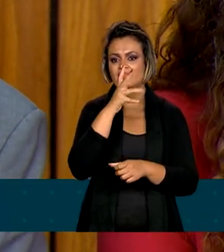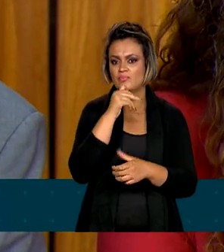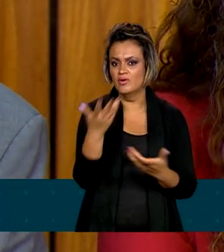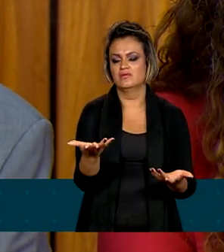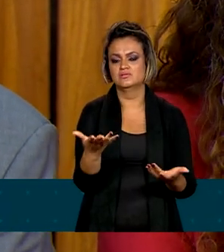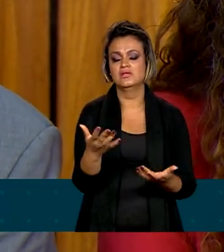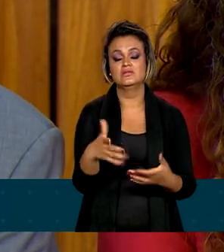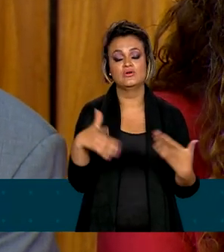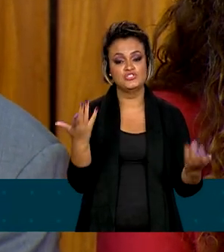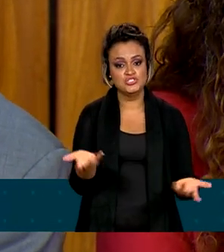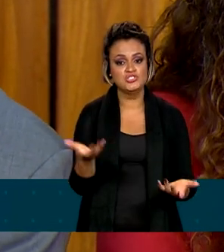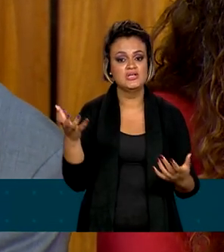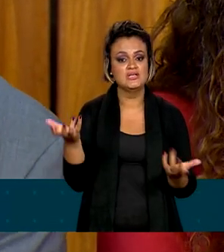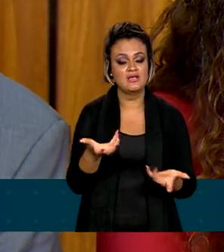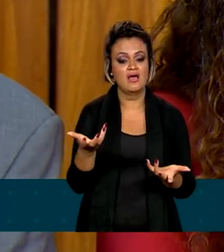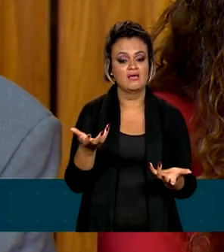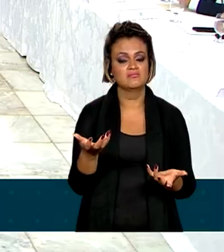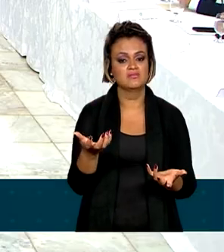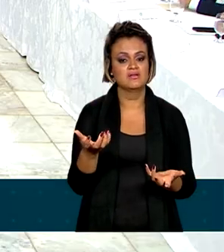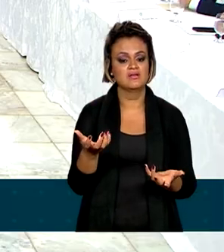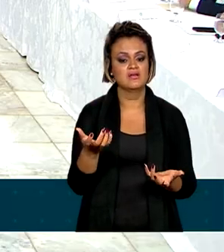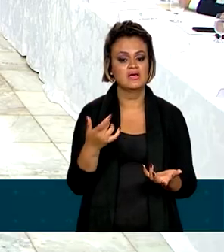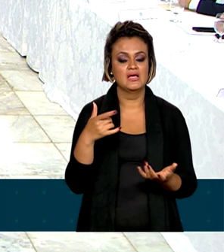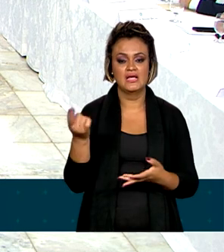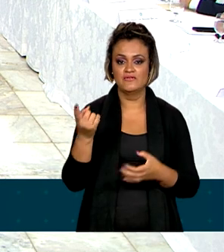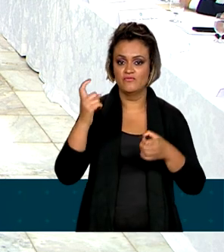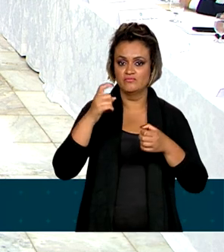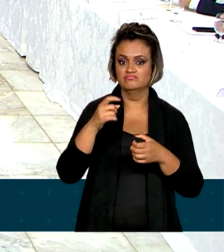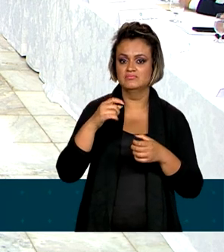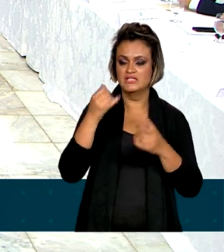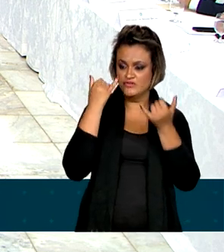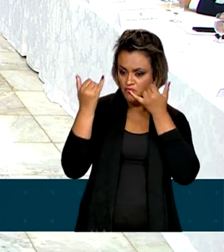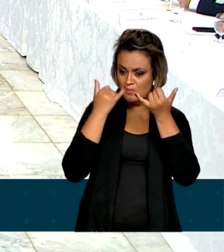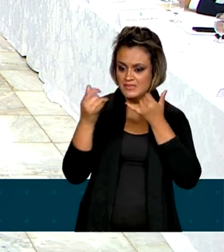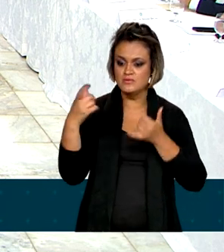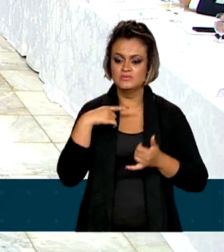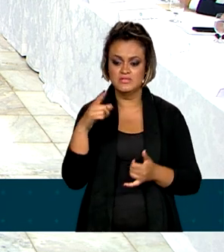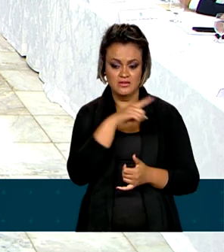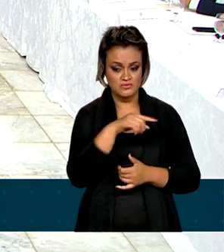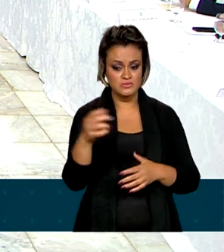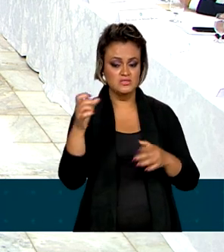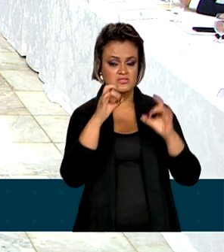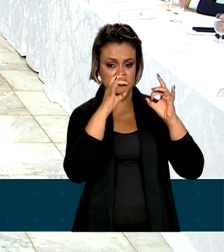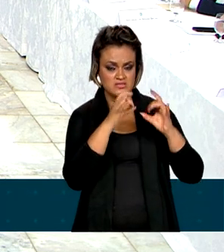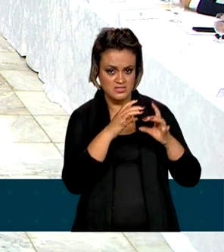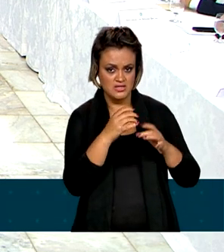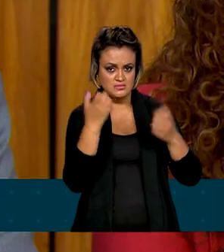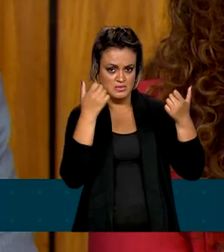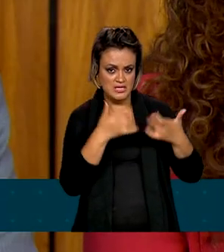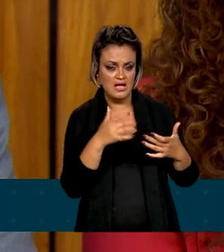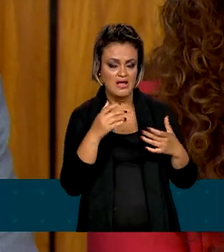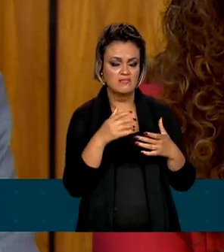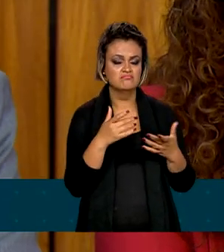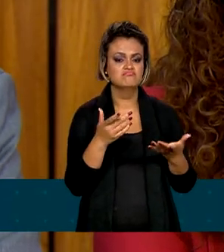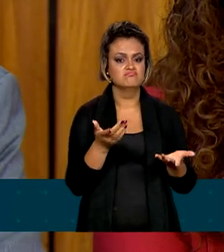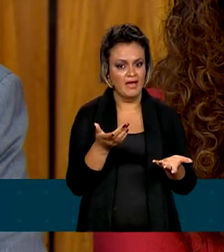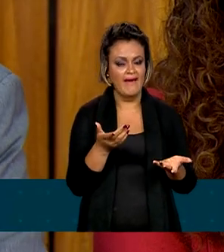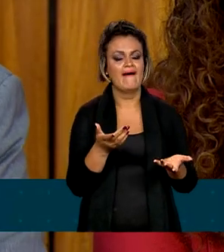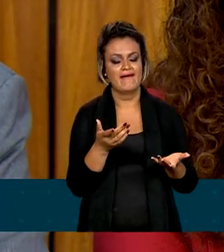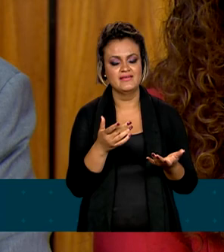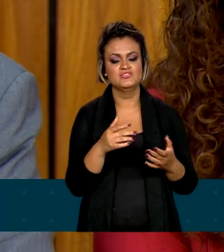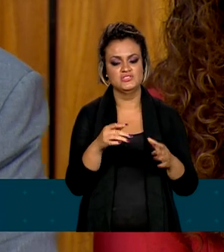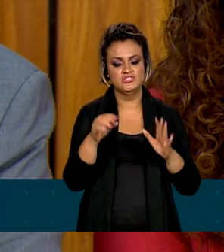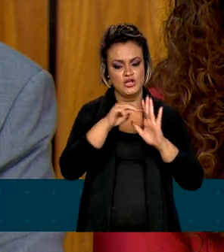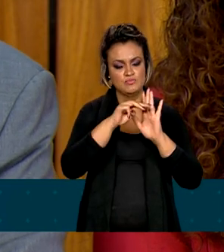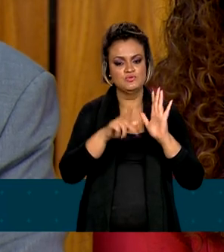ser retomada. Então, nós queremos usar esse retorno da informação de vocês como subsídio para finalizar a